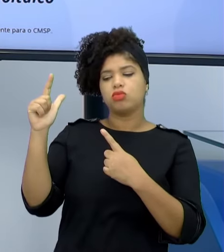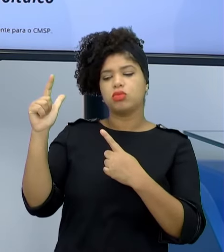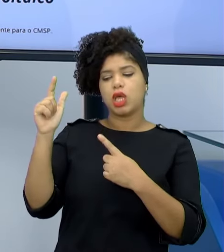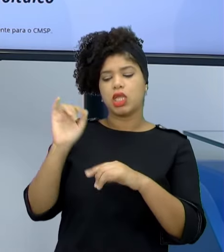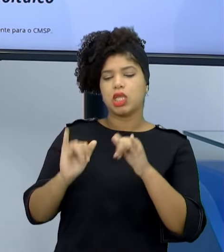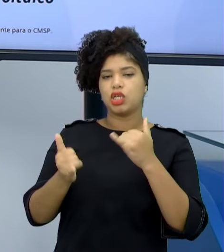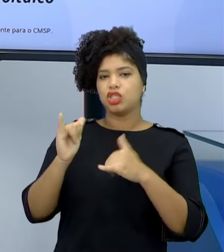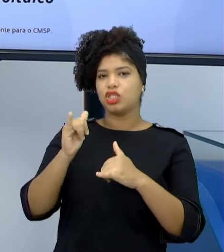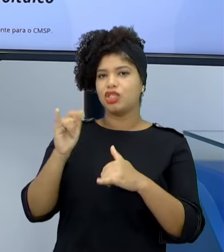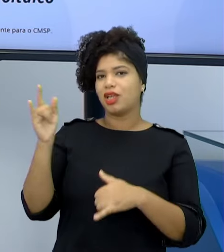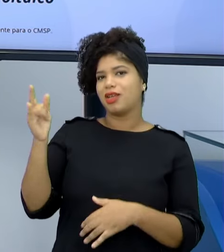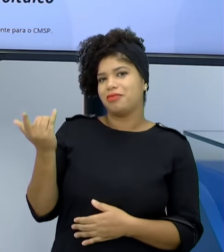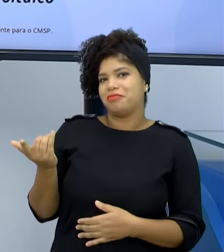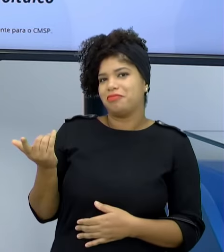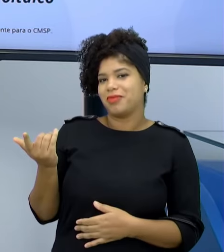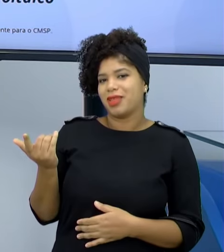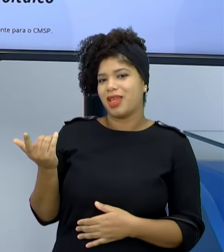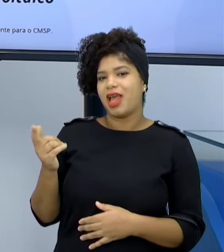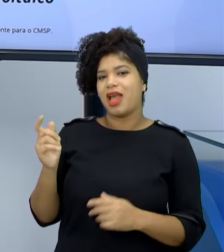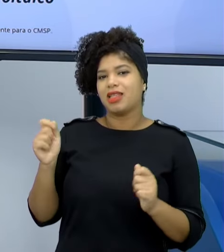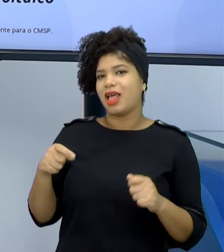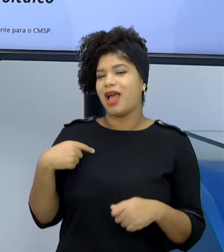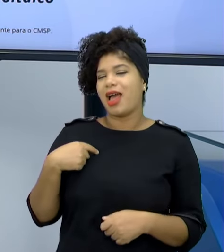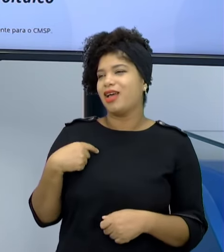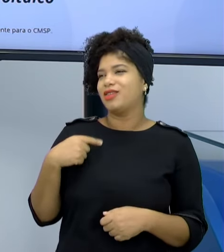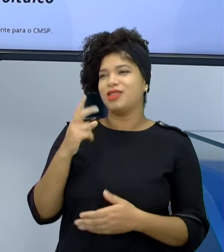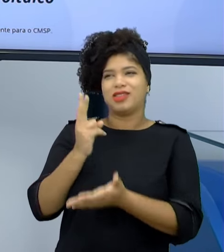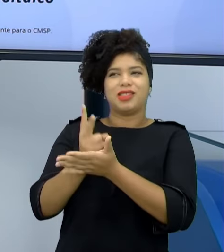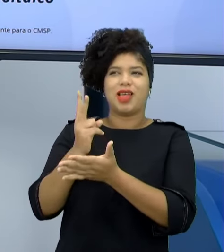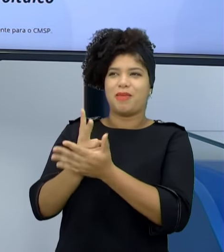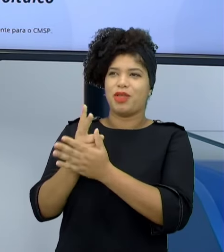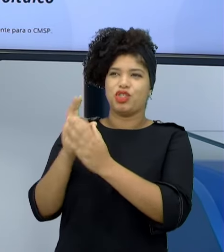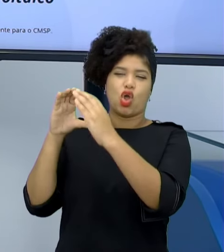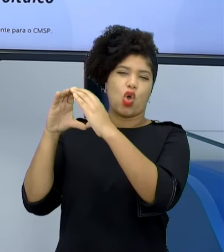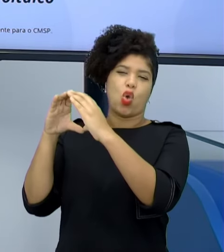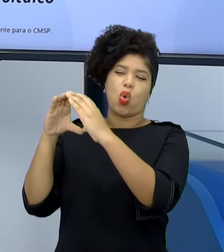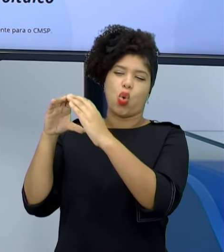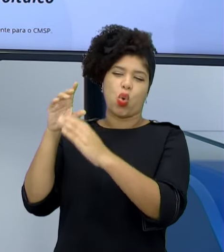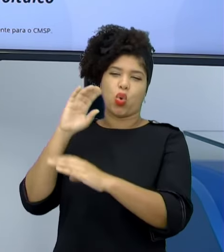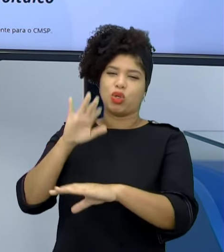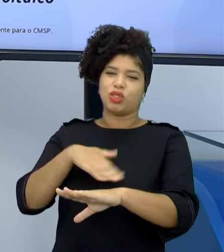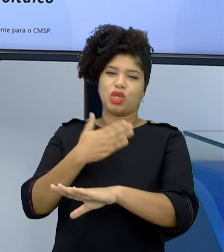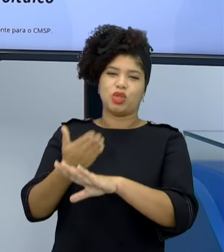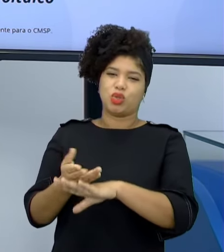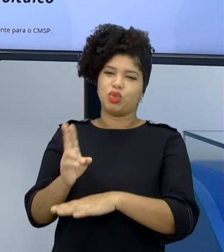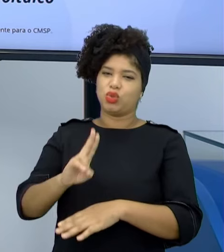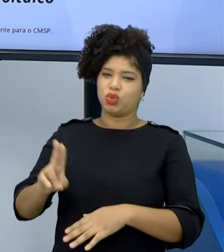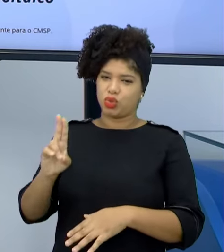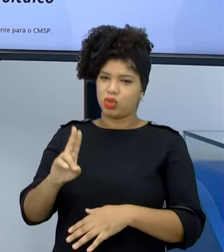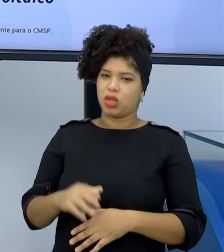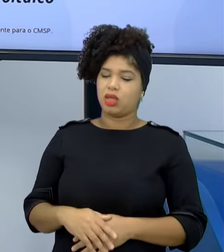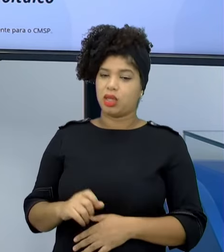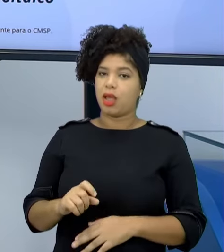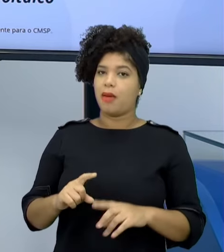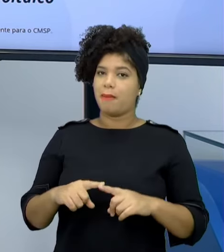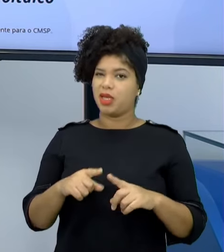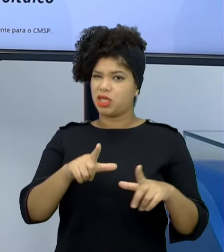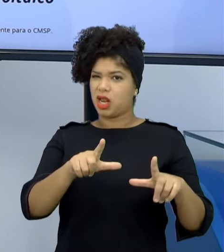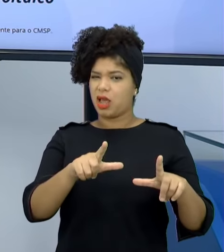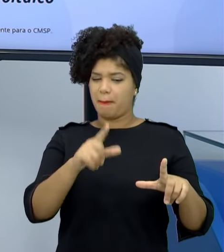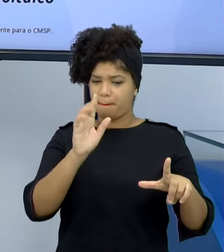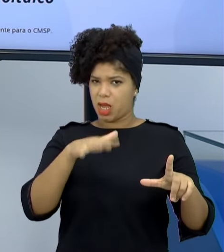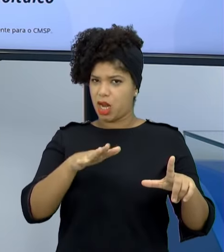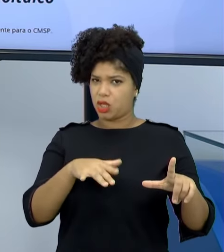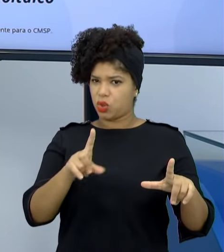Sol, teoricamente, é abundante para nós durante o dia. Cuidado, é preciso que eu pense também